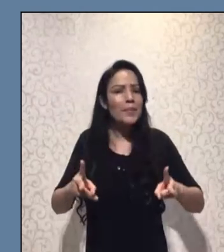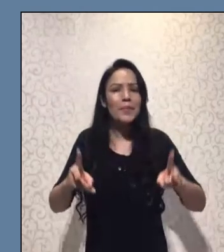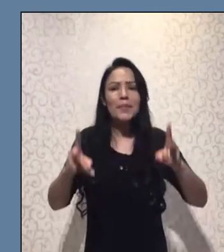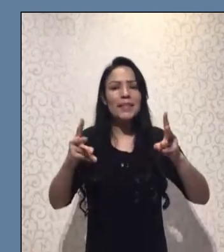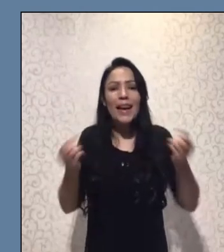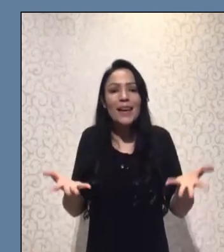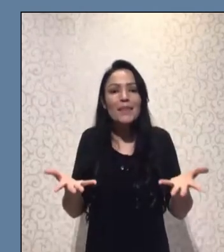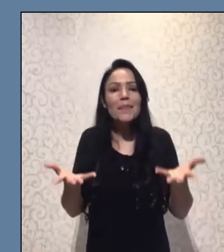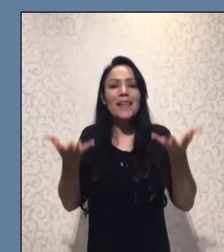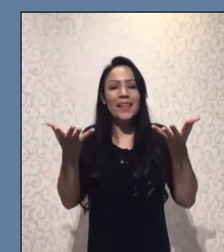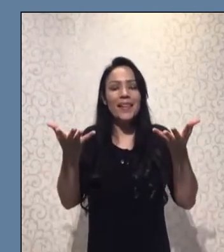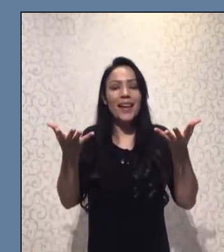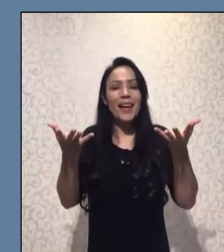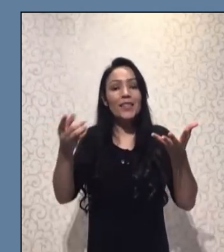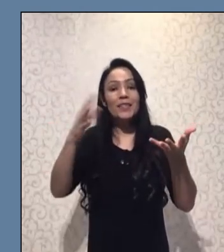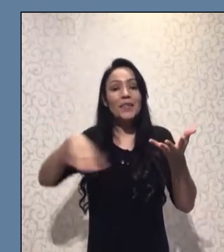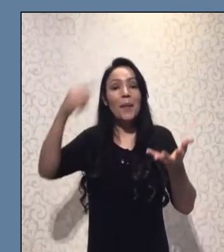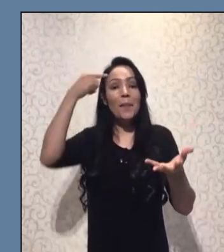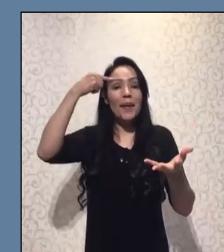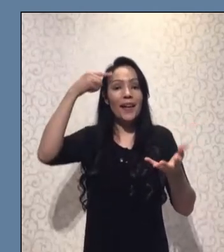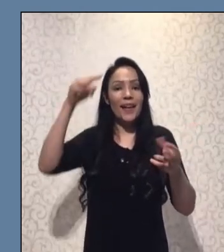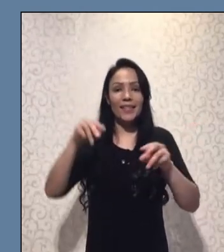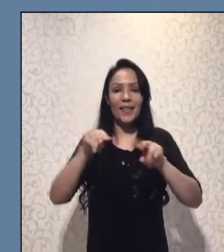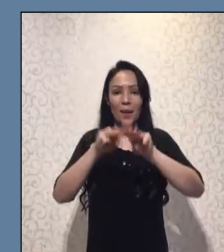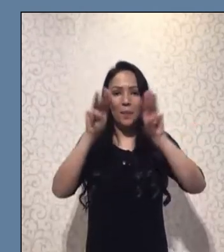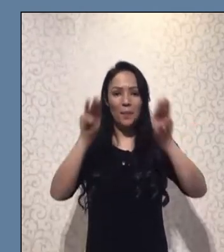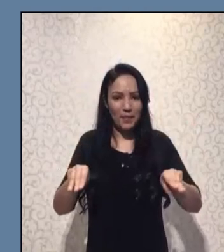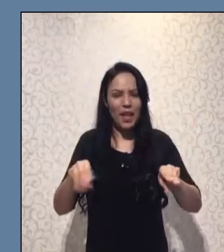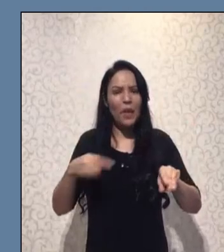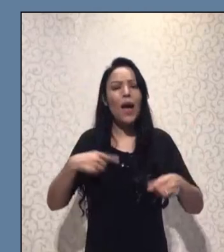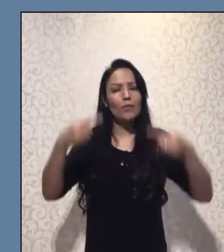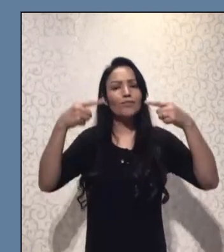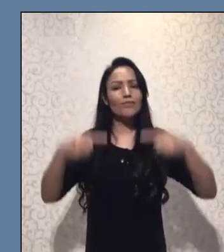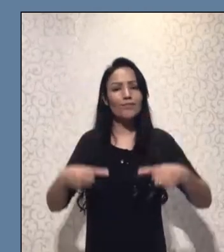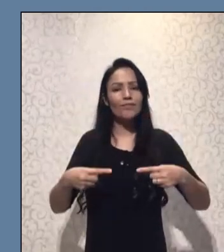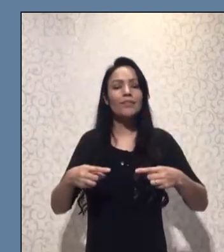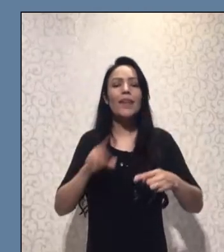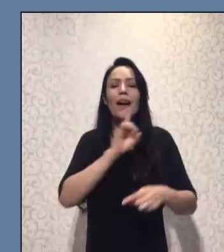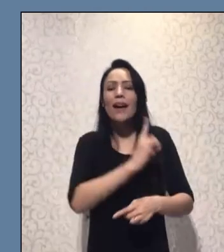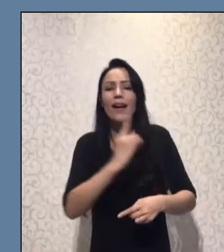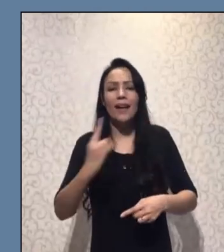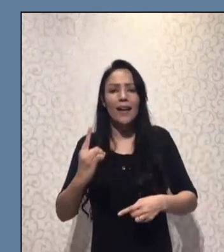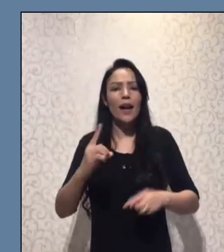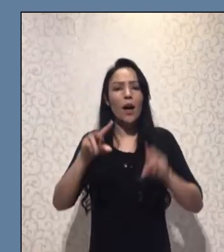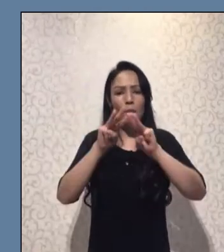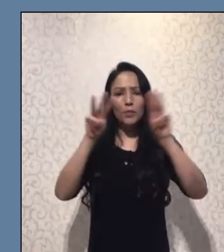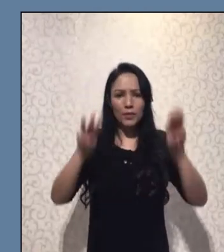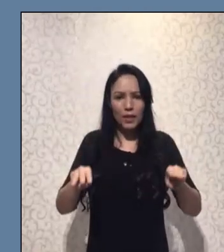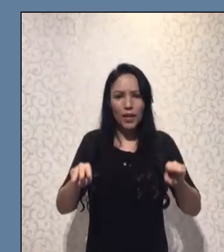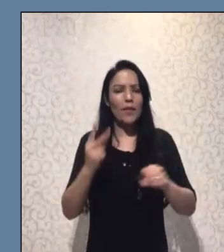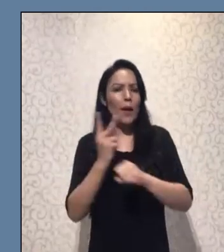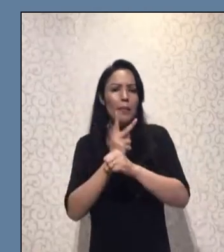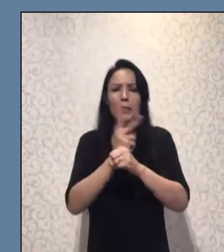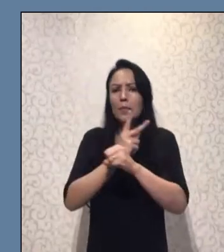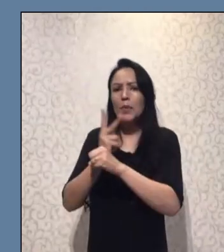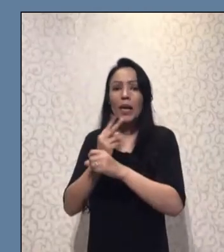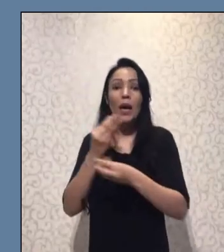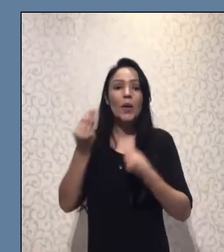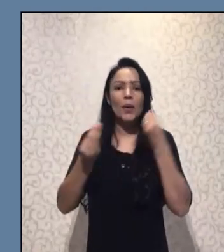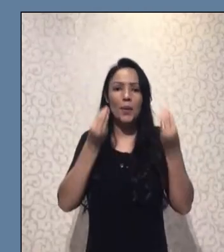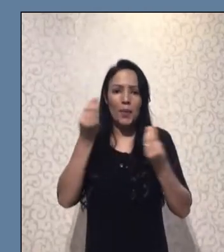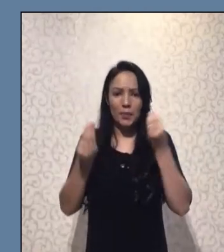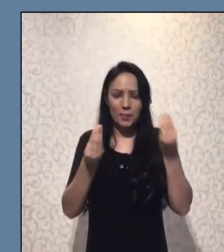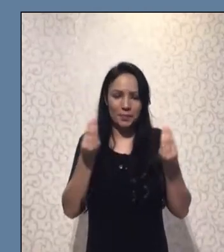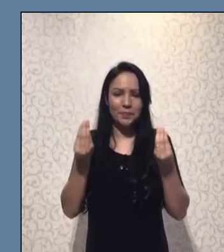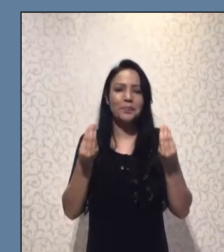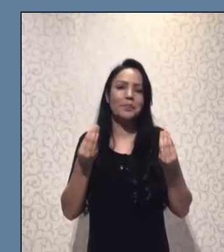a imagem dos museus. Eu acho que é um desafio e cada museu vai buscar as suas estratégias, né? Eu falo da Pinacoteca porque é a que está